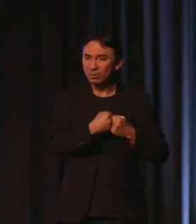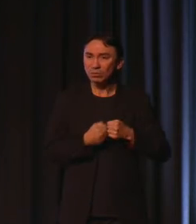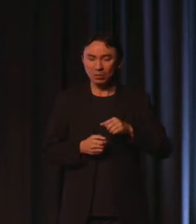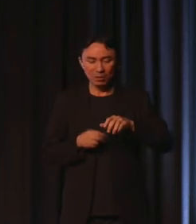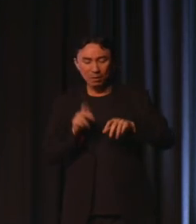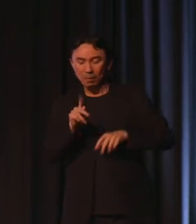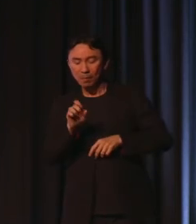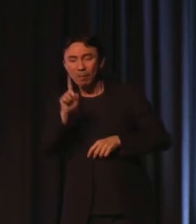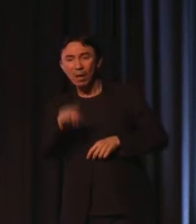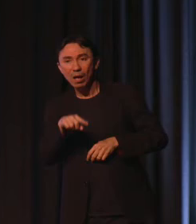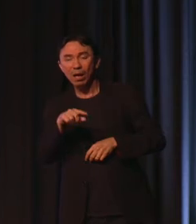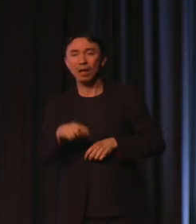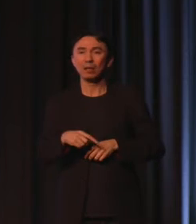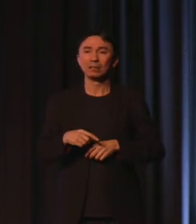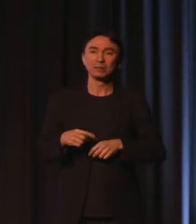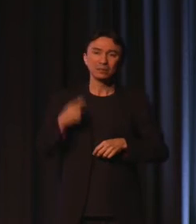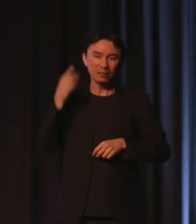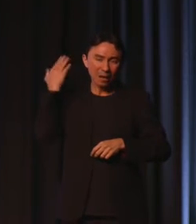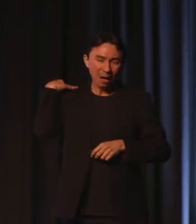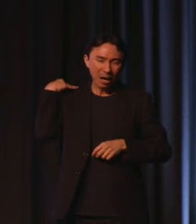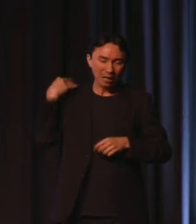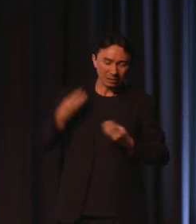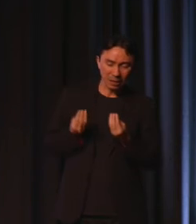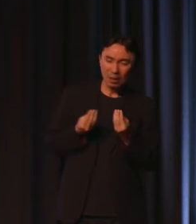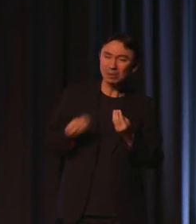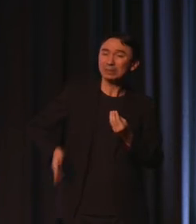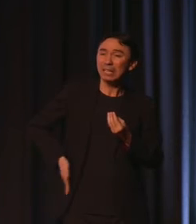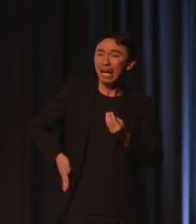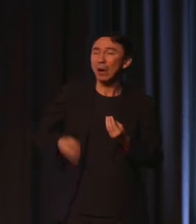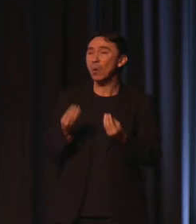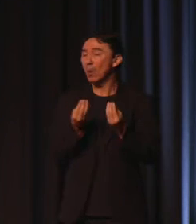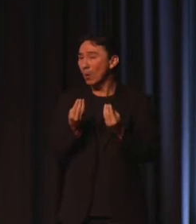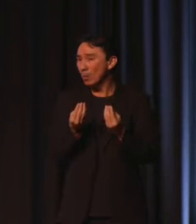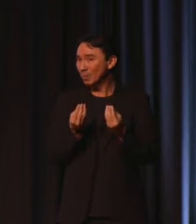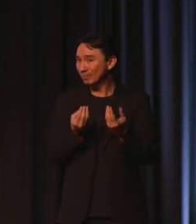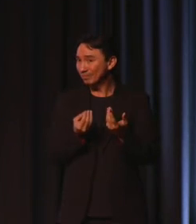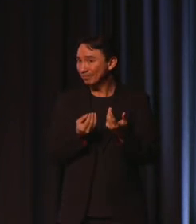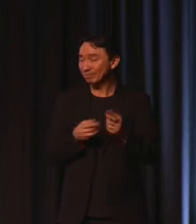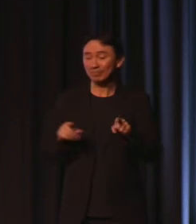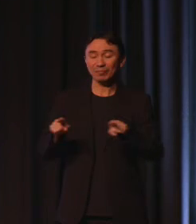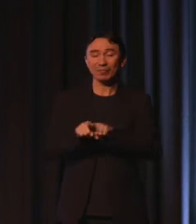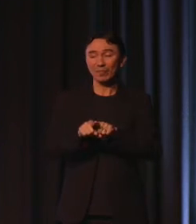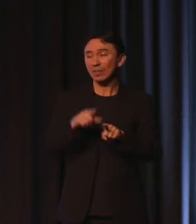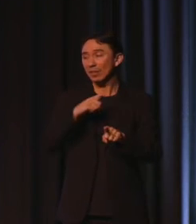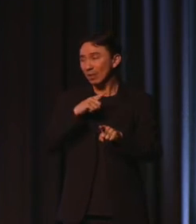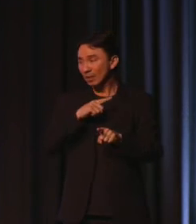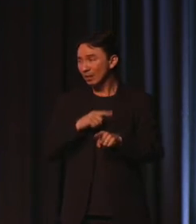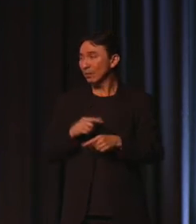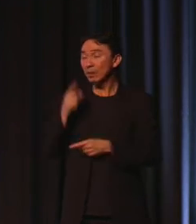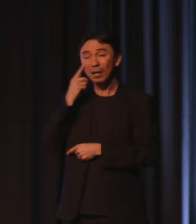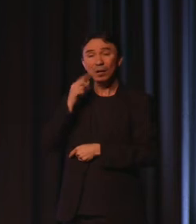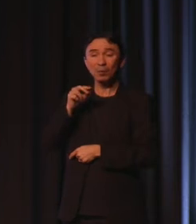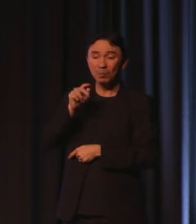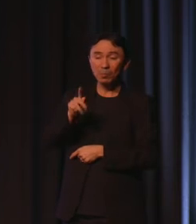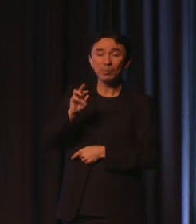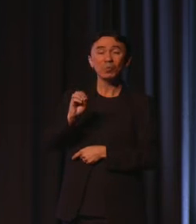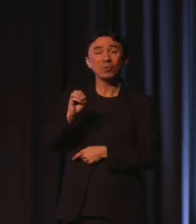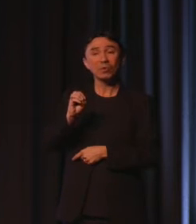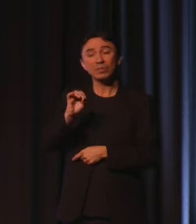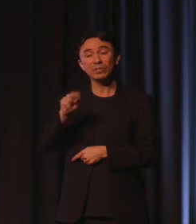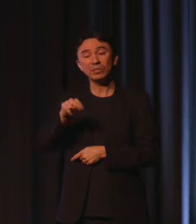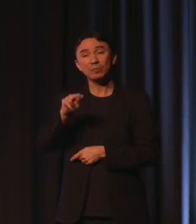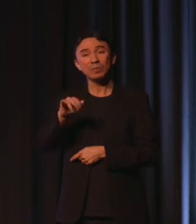ilustrar um pouco dessa jornada. Aqui olhando pro inibidor, né? As mesmas perguntas e a gente vê, né, o